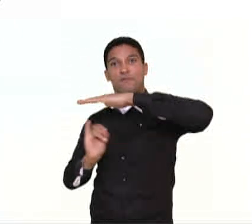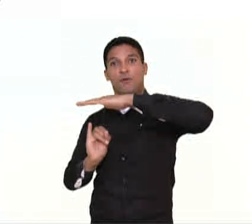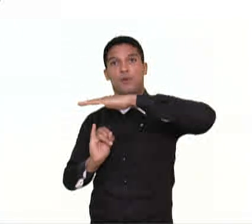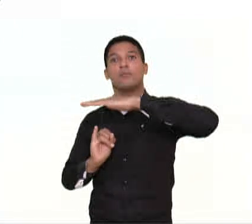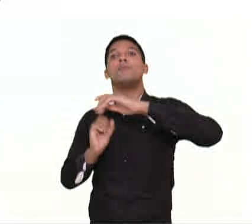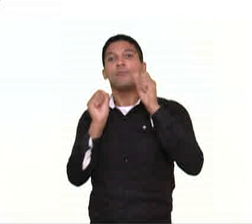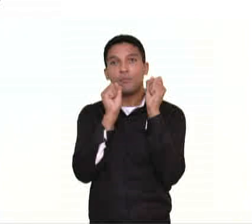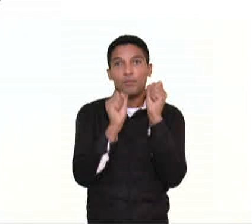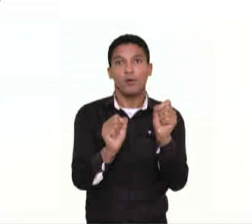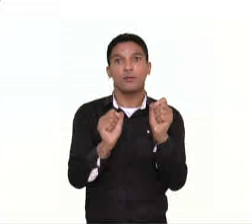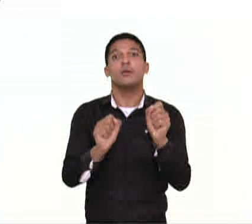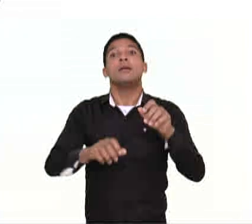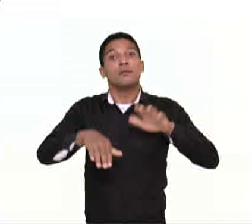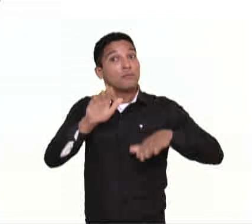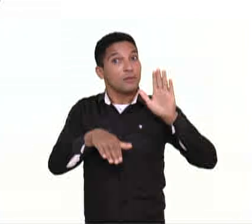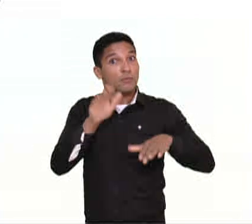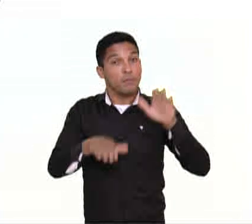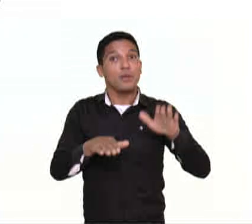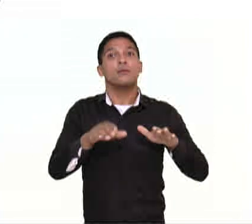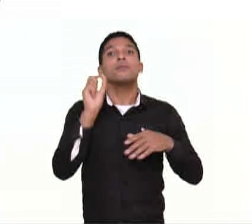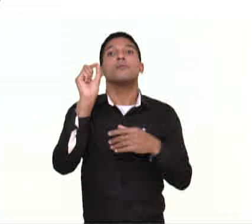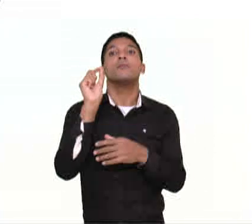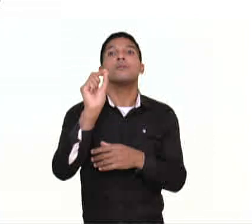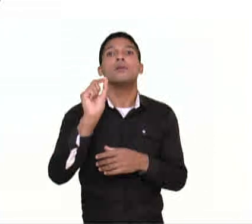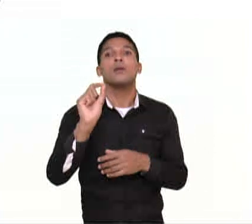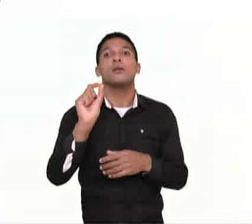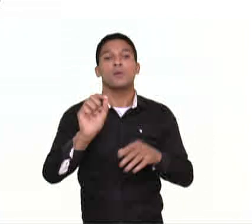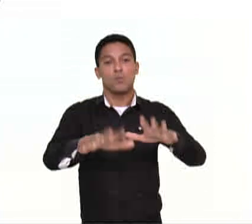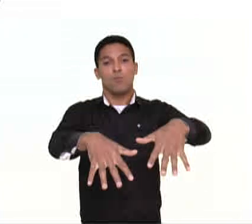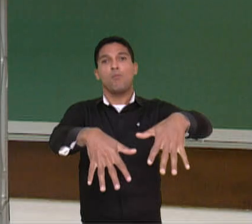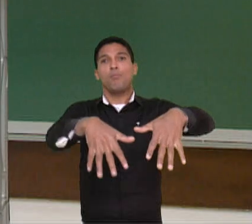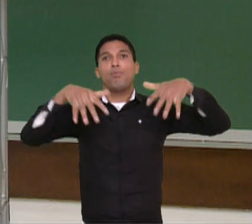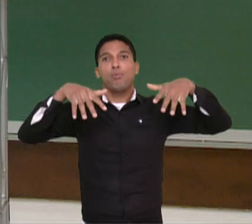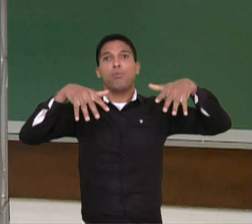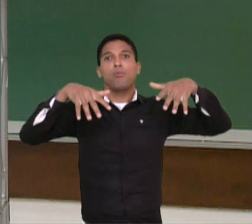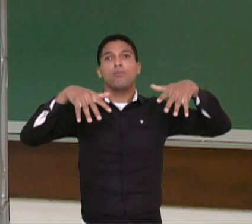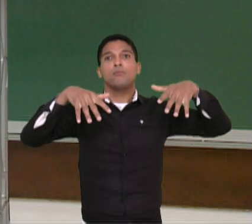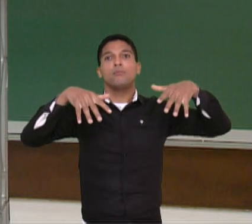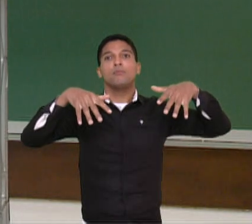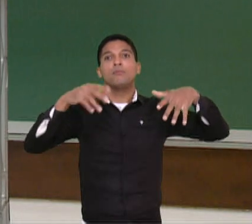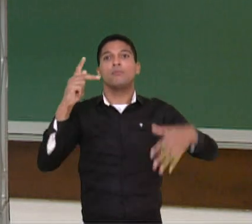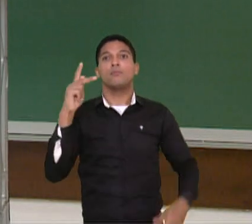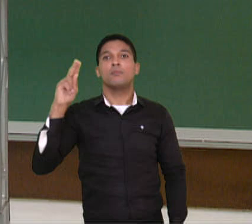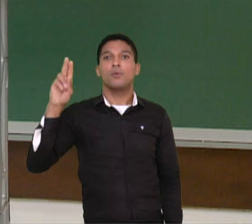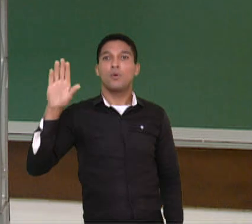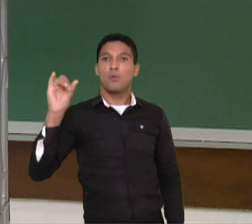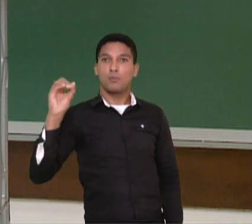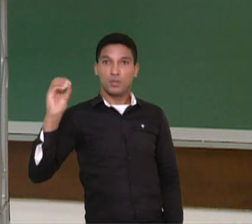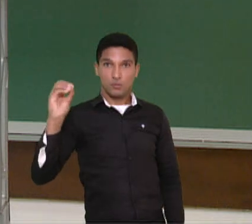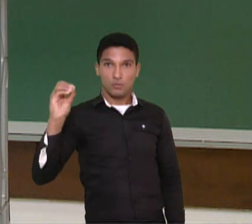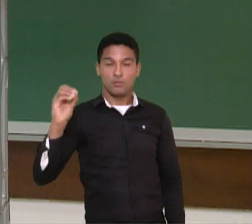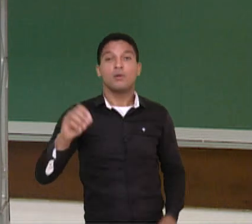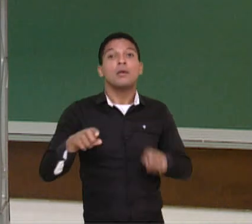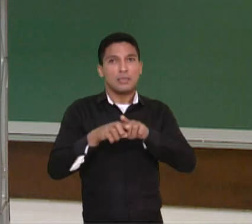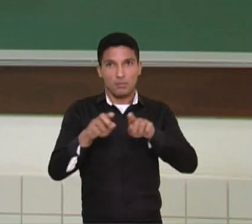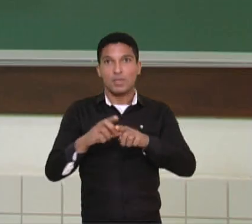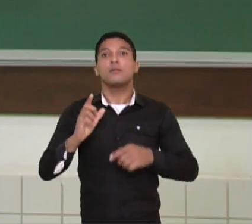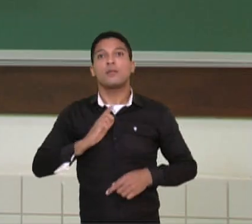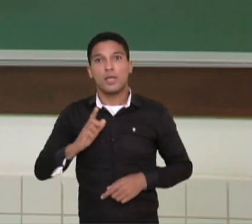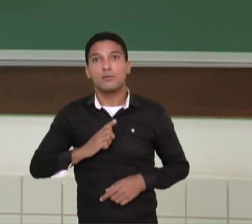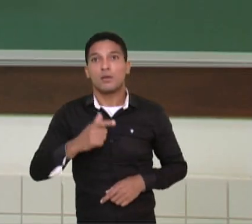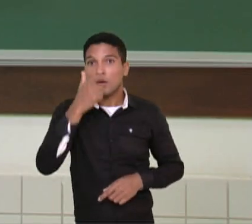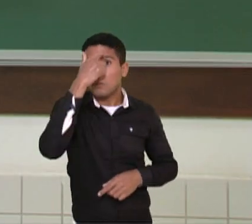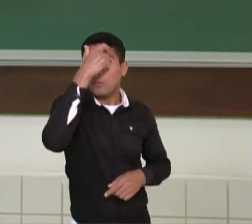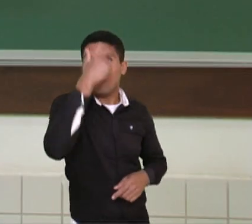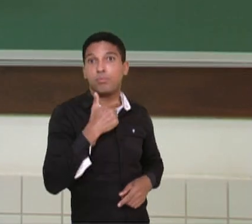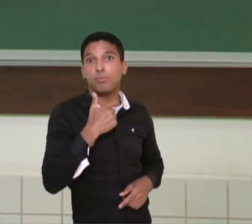destina. Embora seja impessoal, às vezes é possível perceber a opinião do repórter sobre os fatos ou sua interpretação. Pessoal,